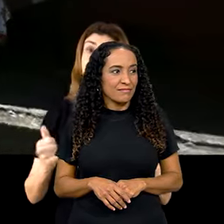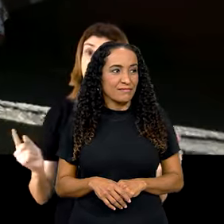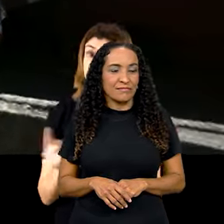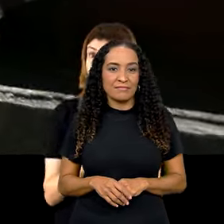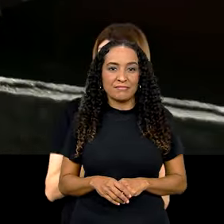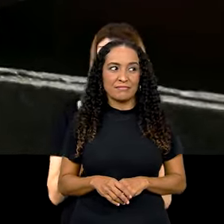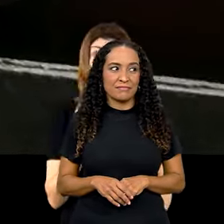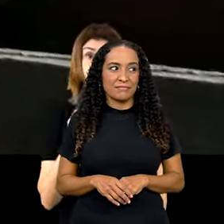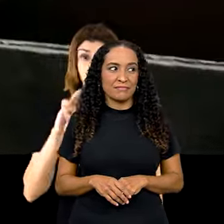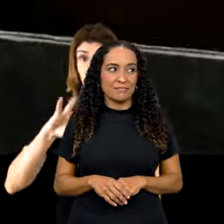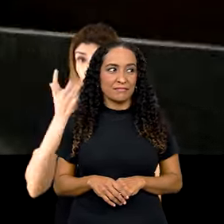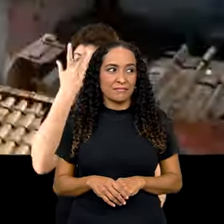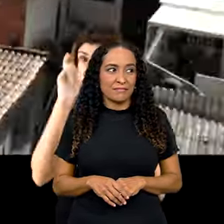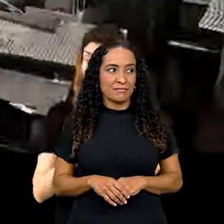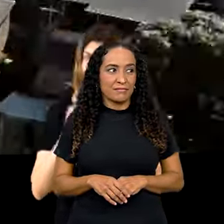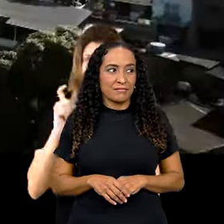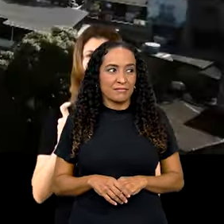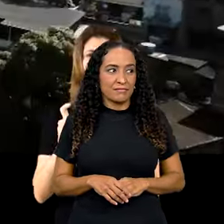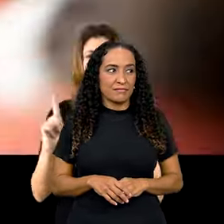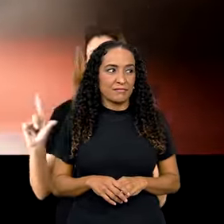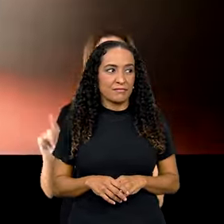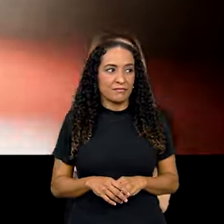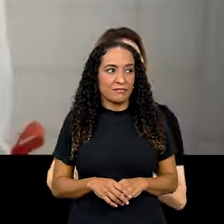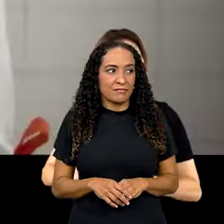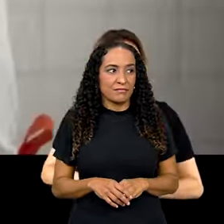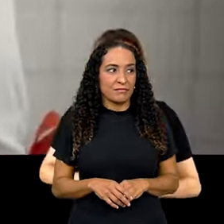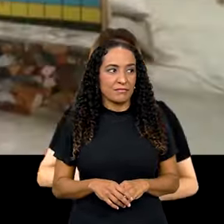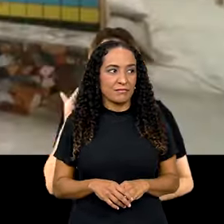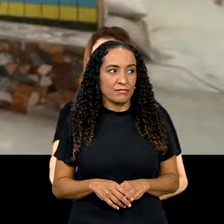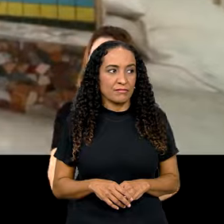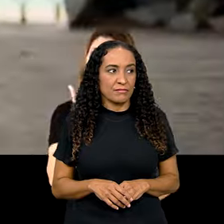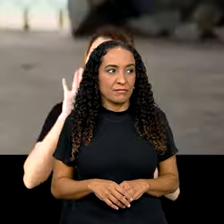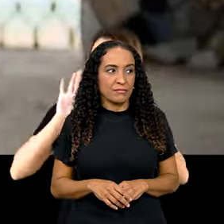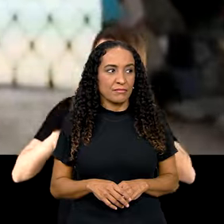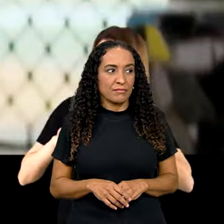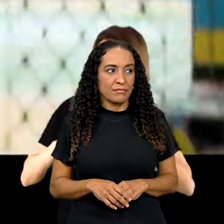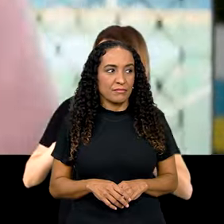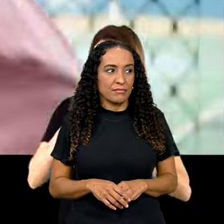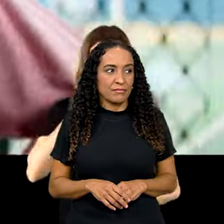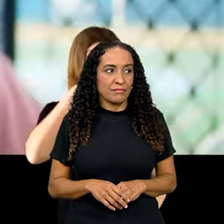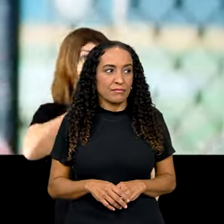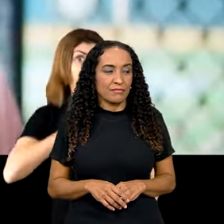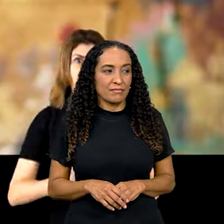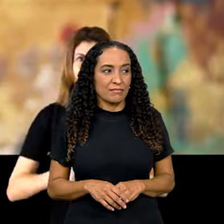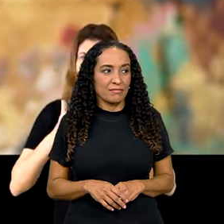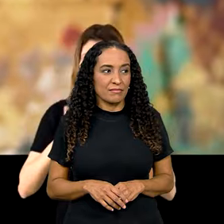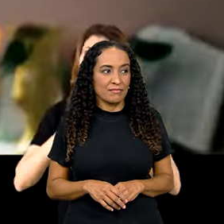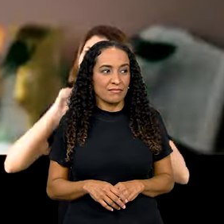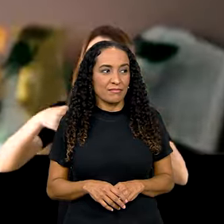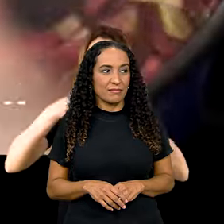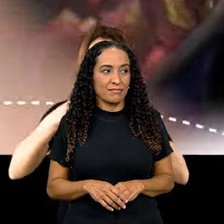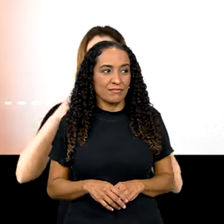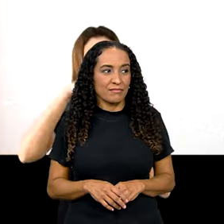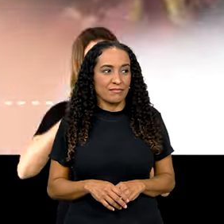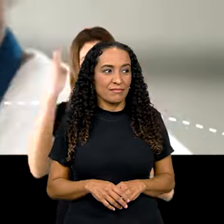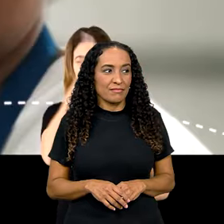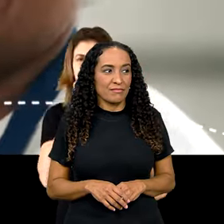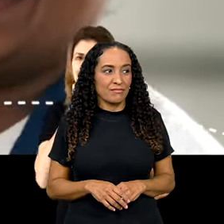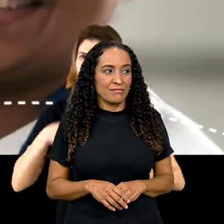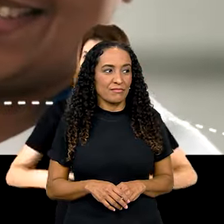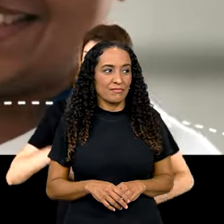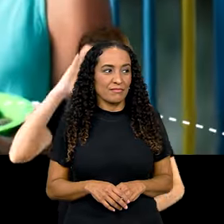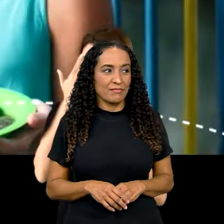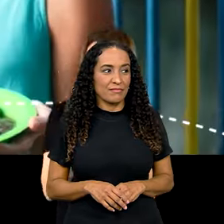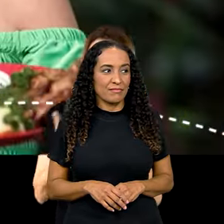será mais de 20 milhões de pessoas deixaram de passar fome pra comida chegar no prato e a renda no bolso o caminho é o Plano